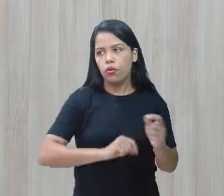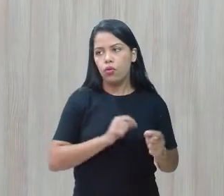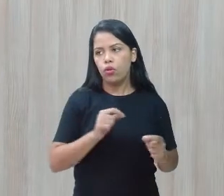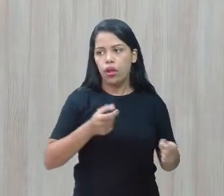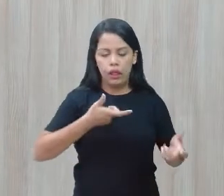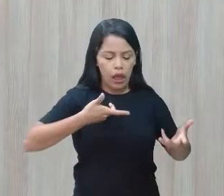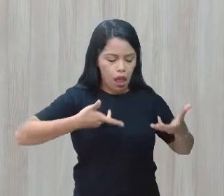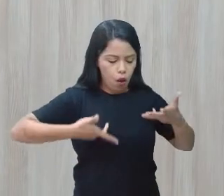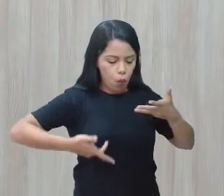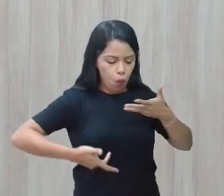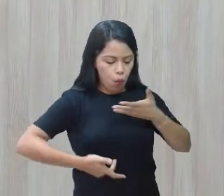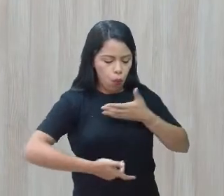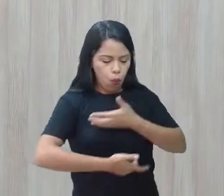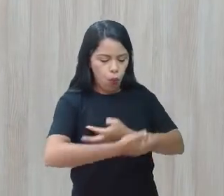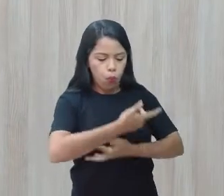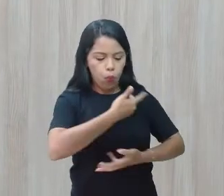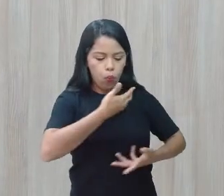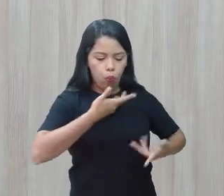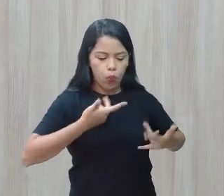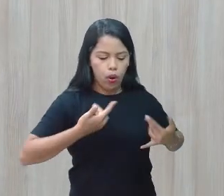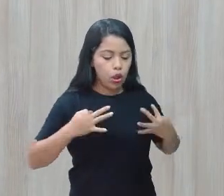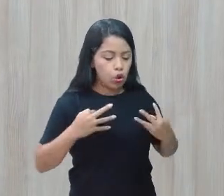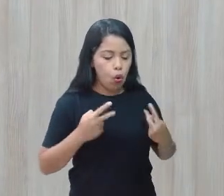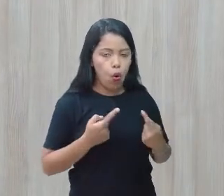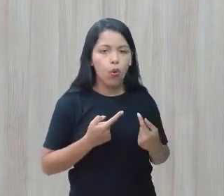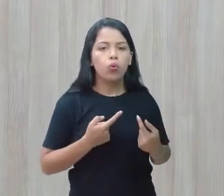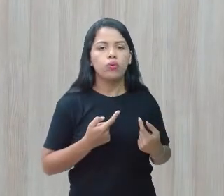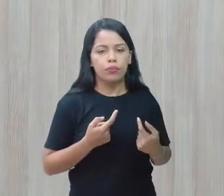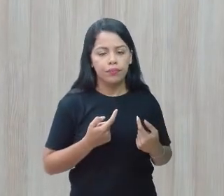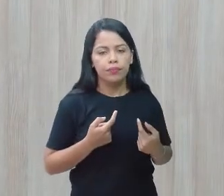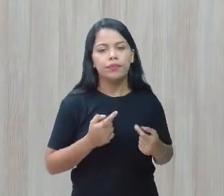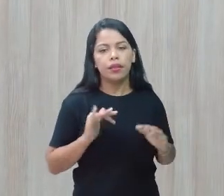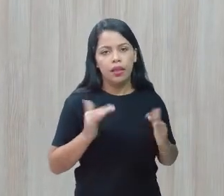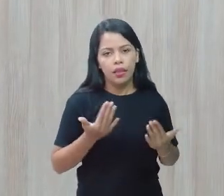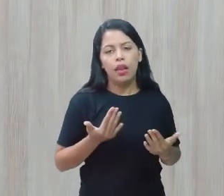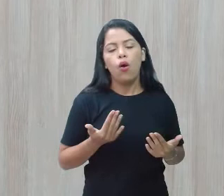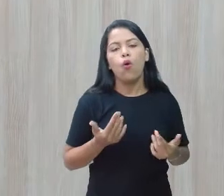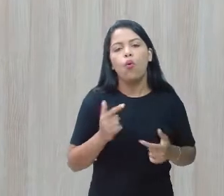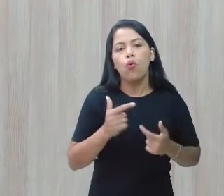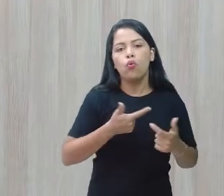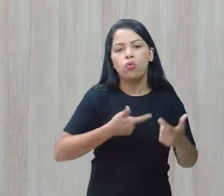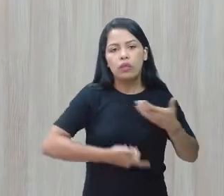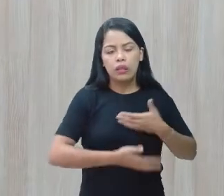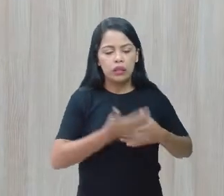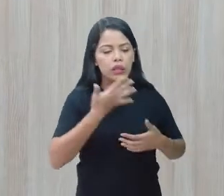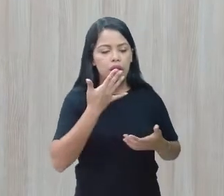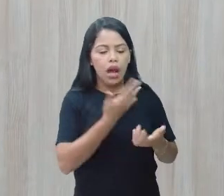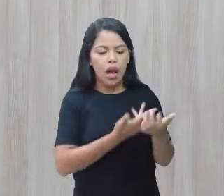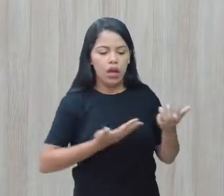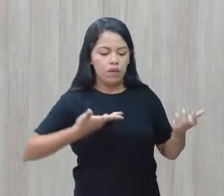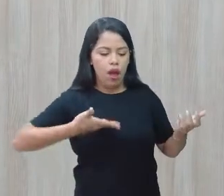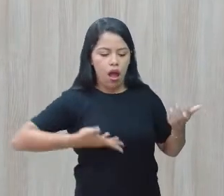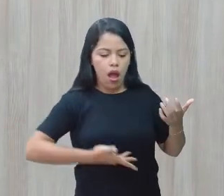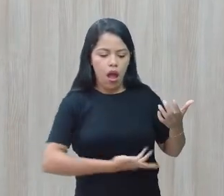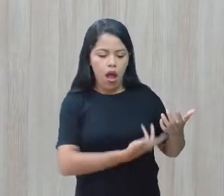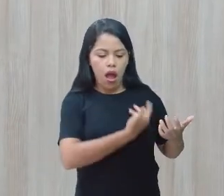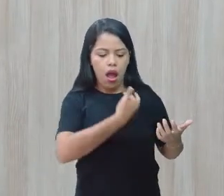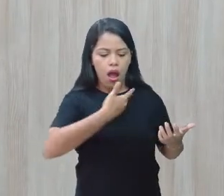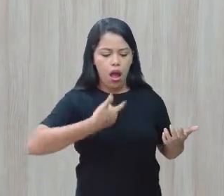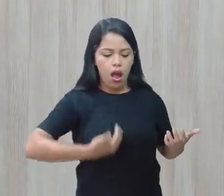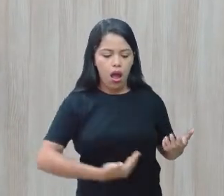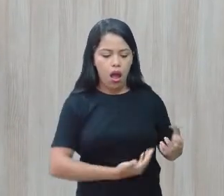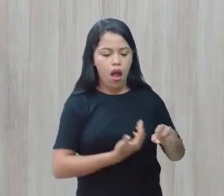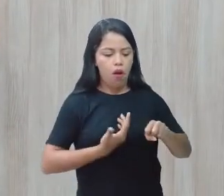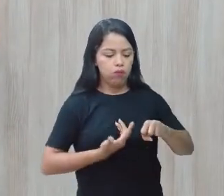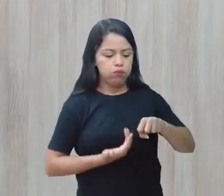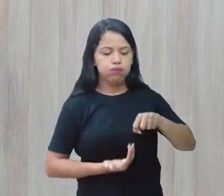trajeto completo, o sangue passa 2 vezes aí pelo coração. Ora pelo lado direito, ora pelo lado esquerdo,